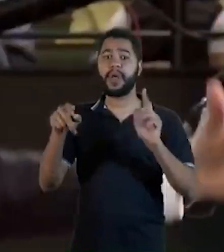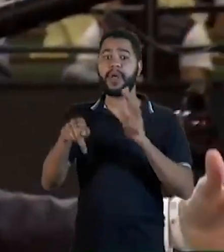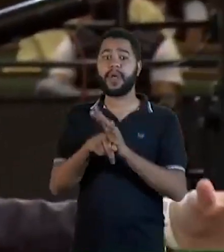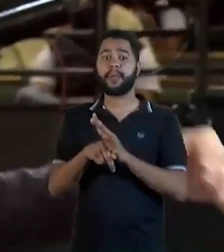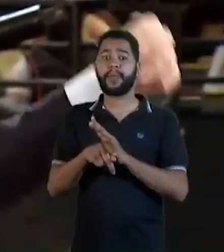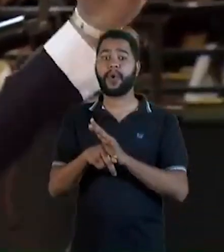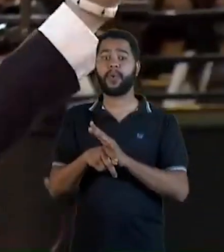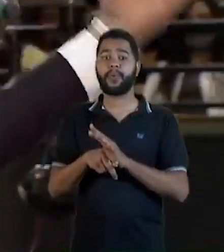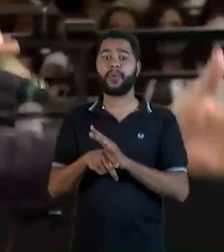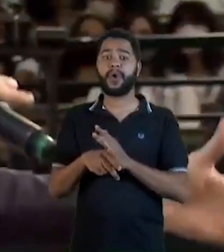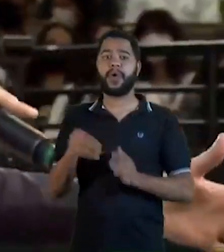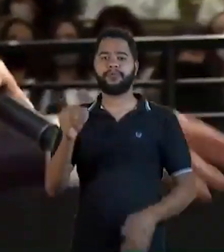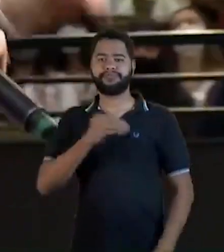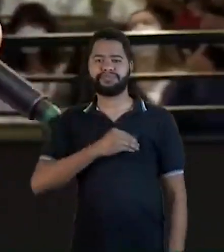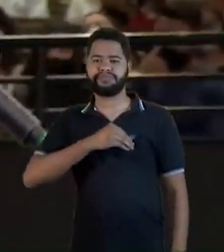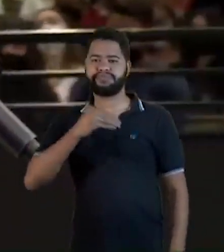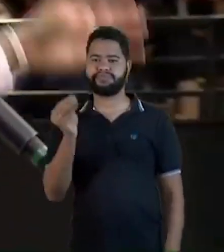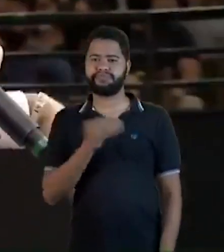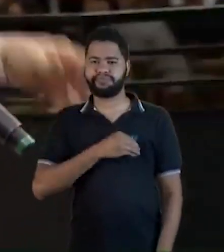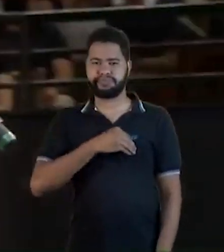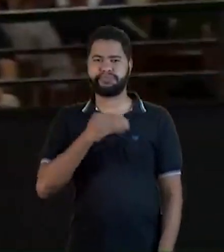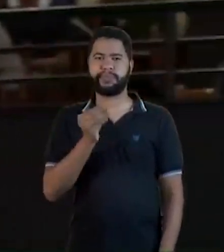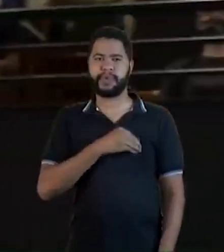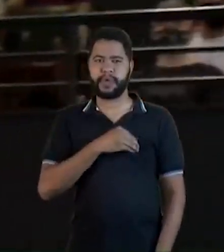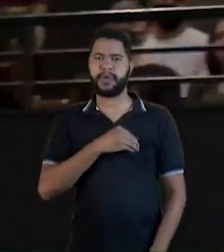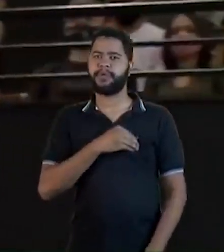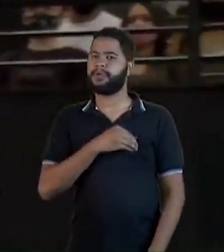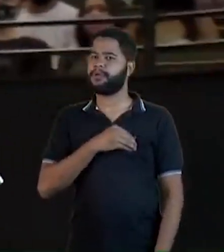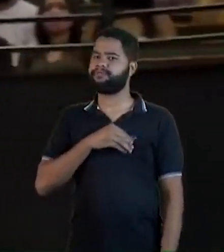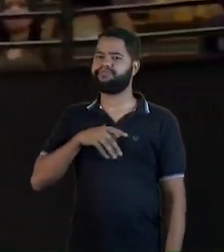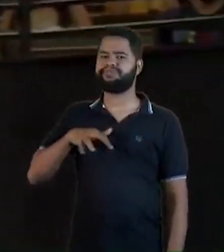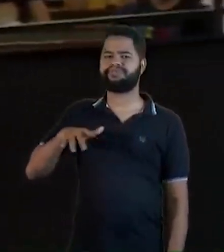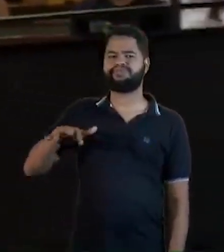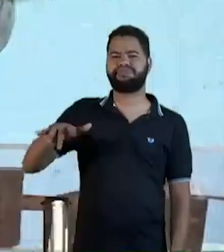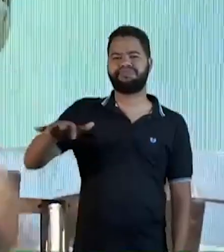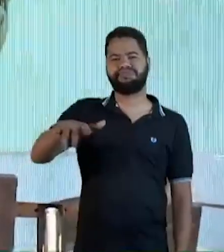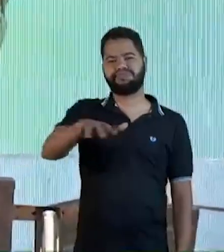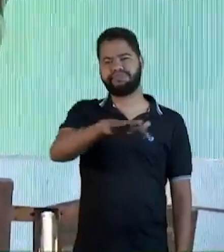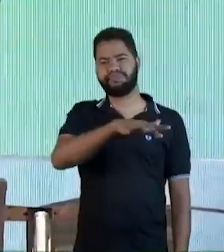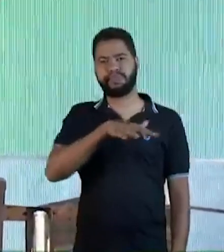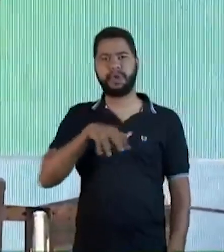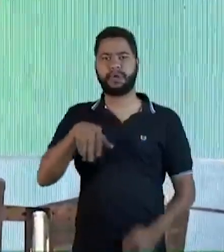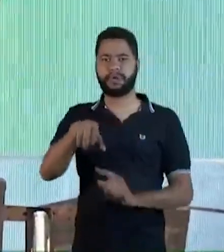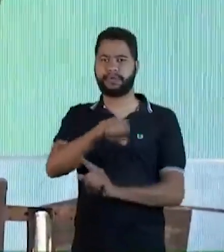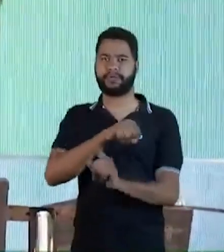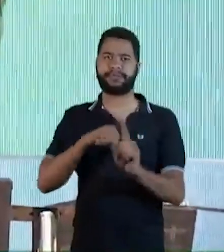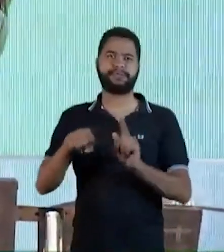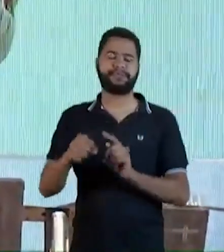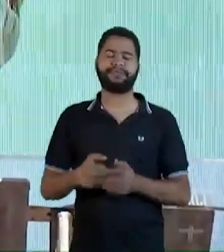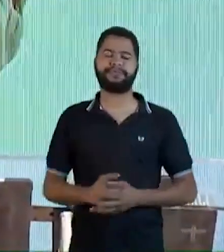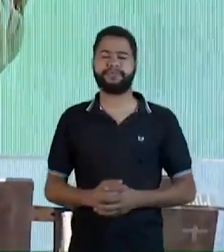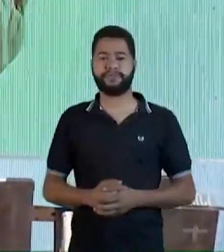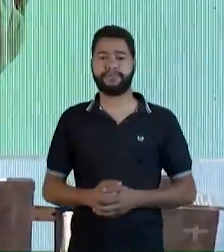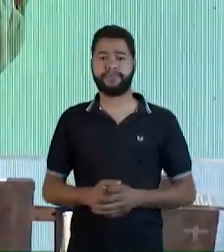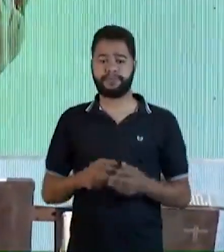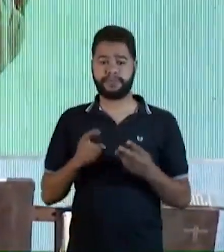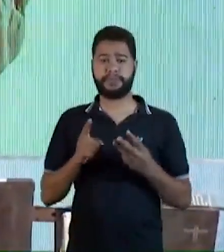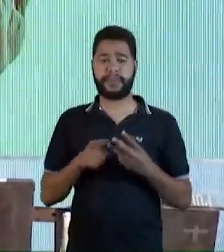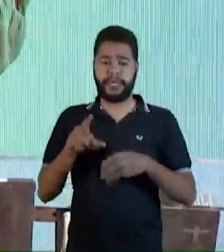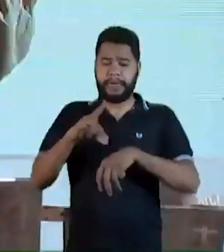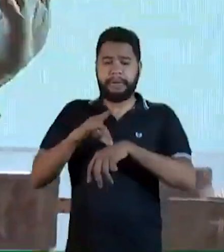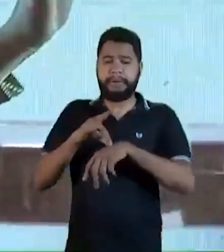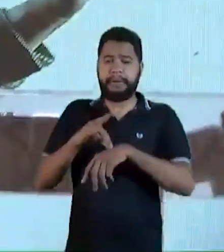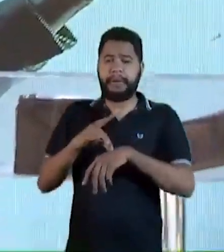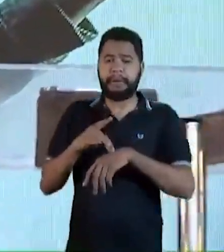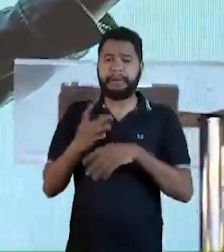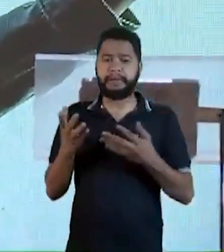sistema de pecado que dirige as coisas nessa sociedade Oi e o quê que é